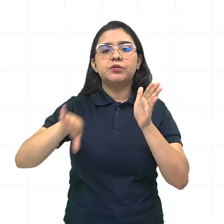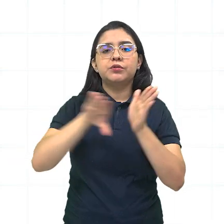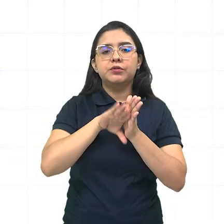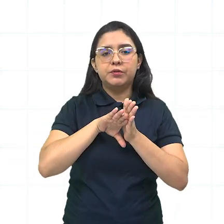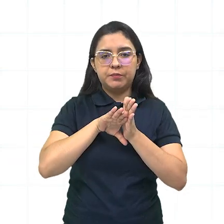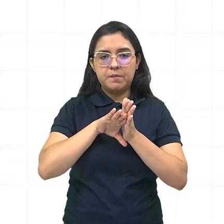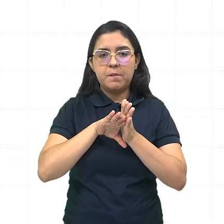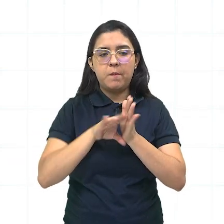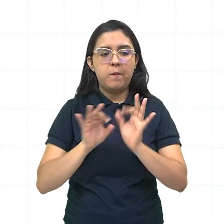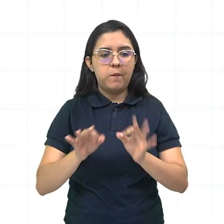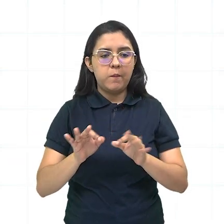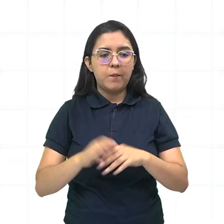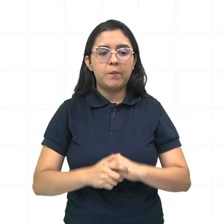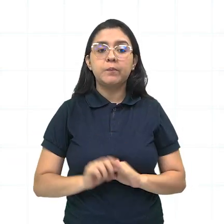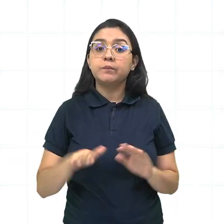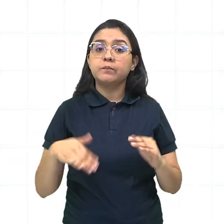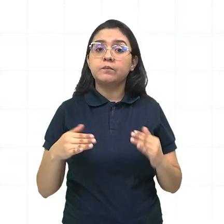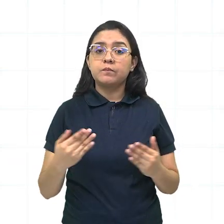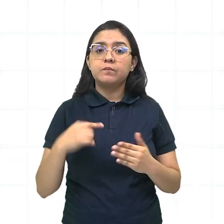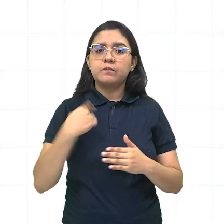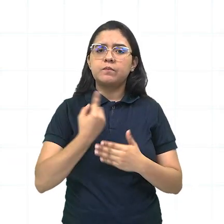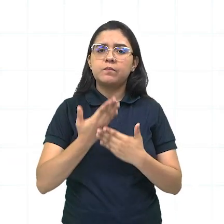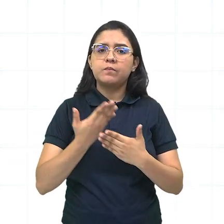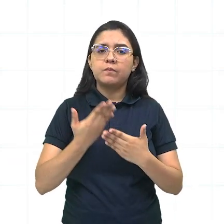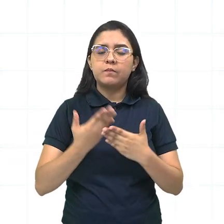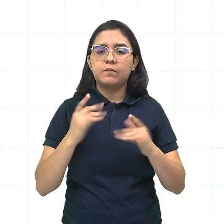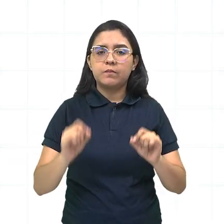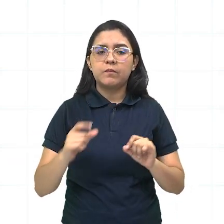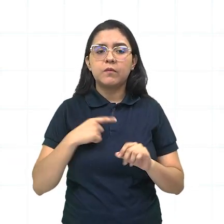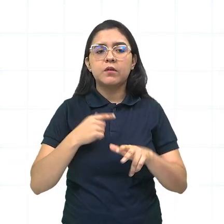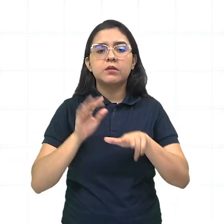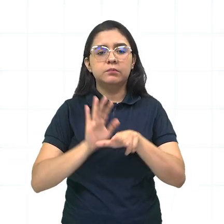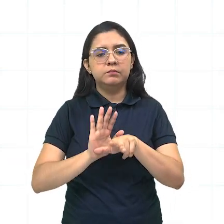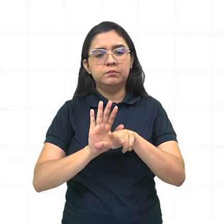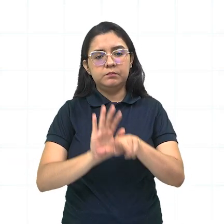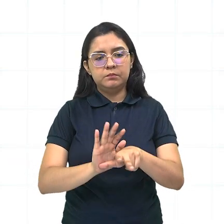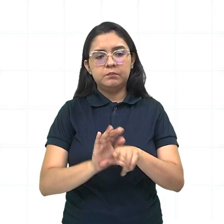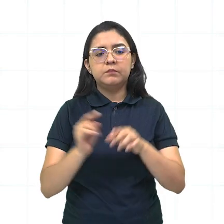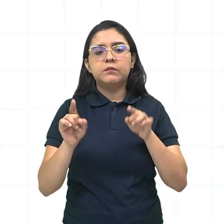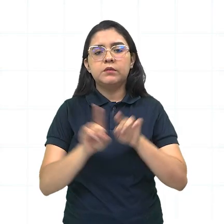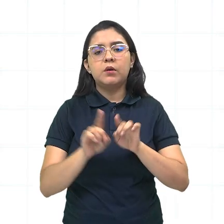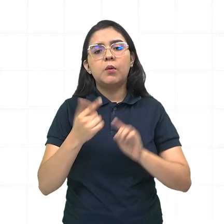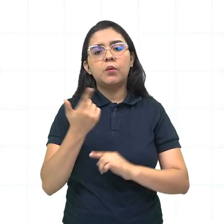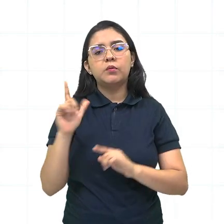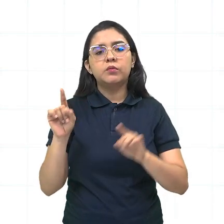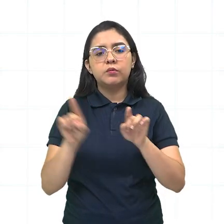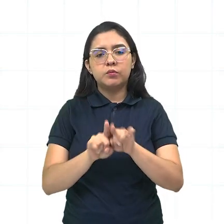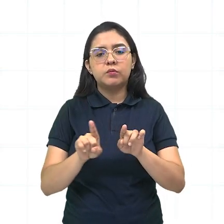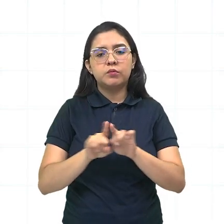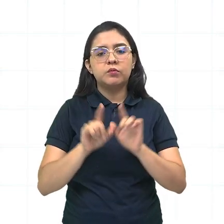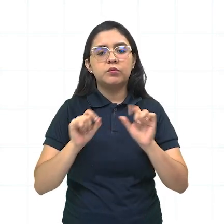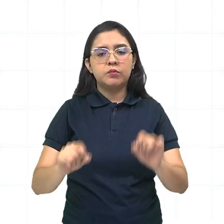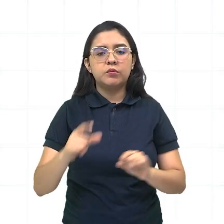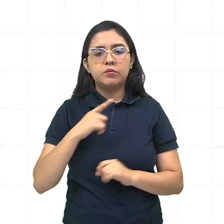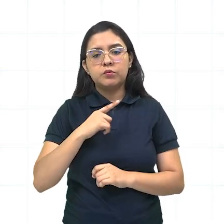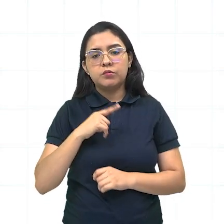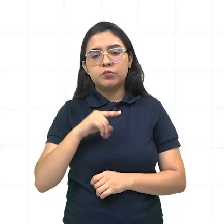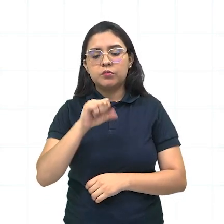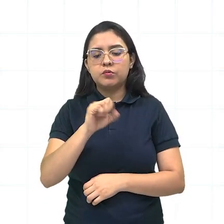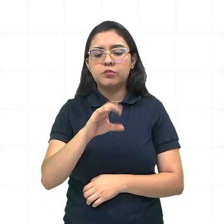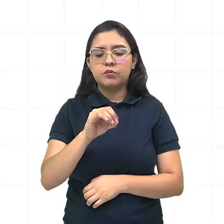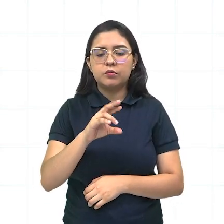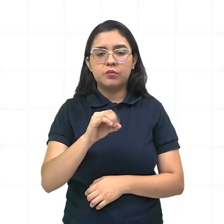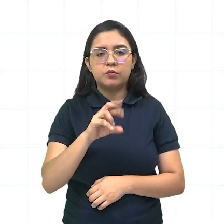fornecida. Então, gente, nós vimos que primeiros socorros, ou também outro nome é socorros